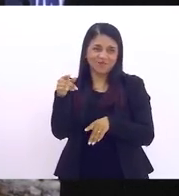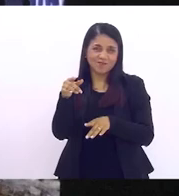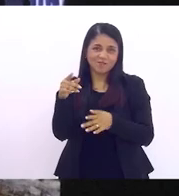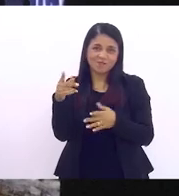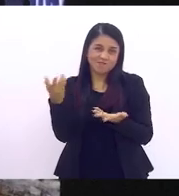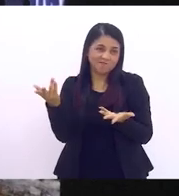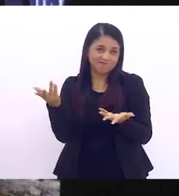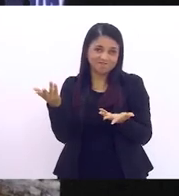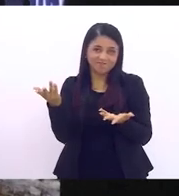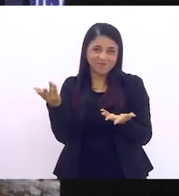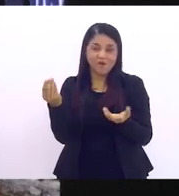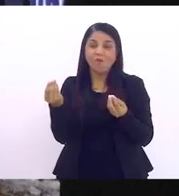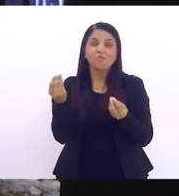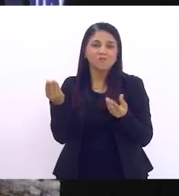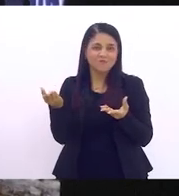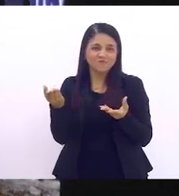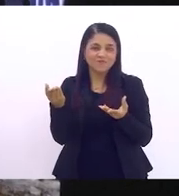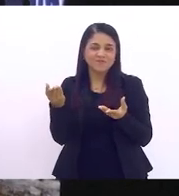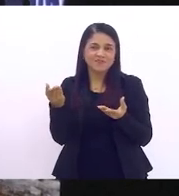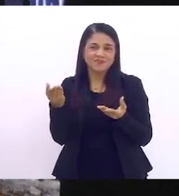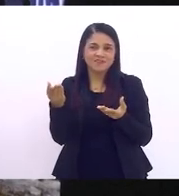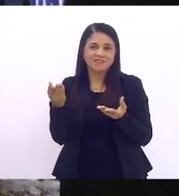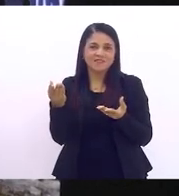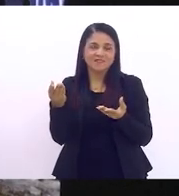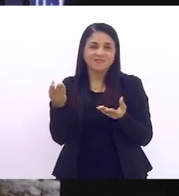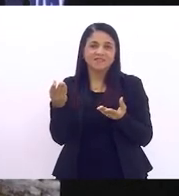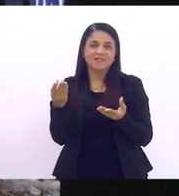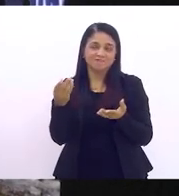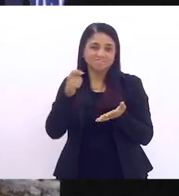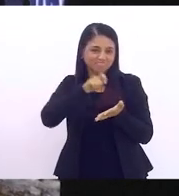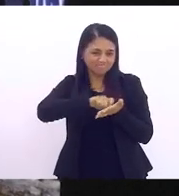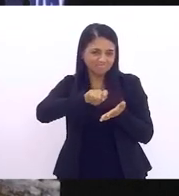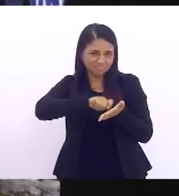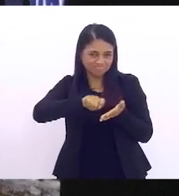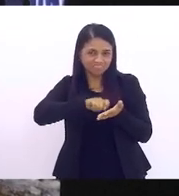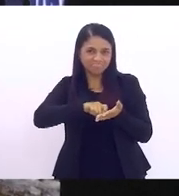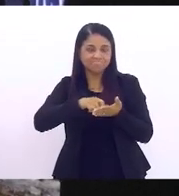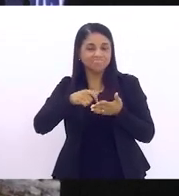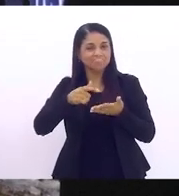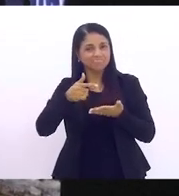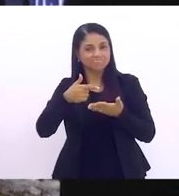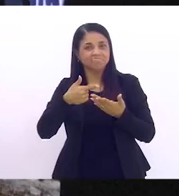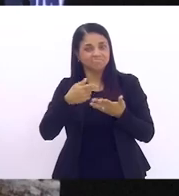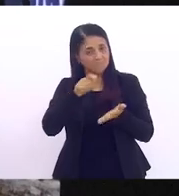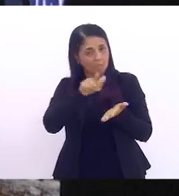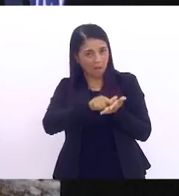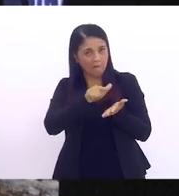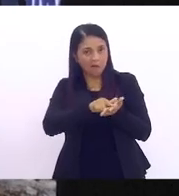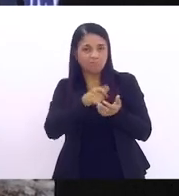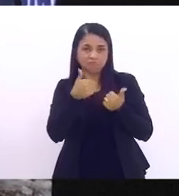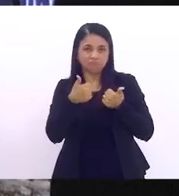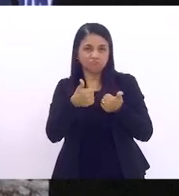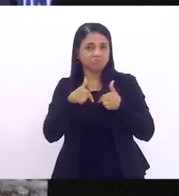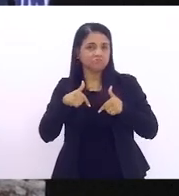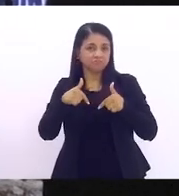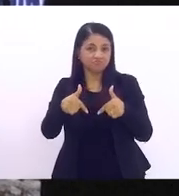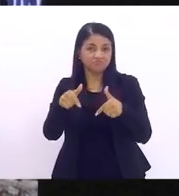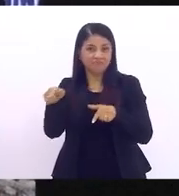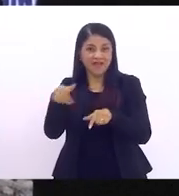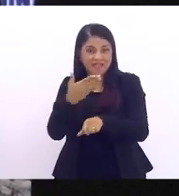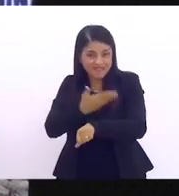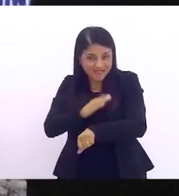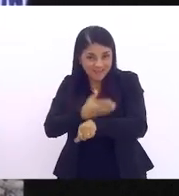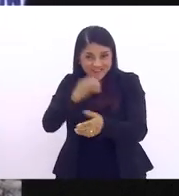então eu acho que na teoria realmente as coisas deveriam funcionar funcionar né mas na prática é assim que